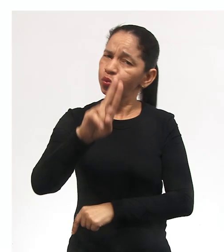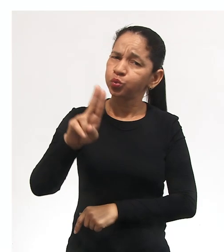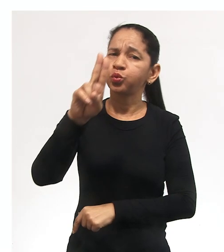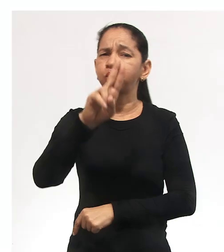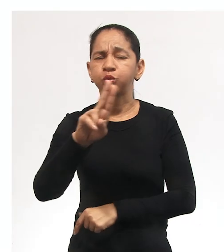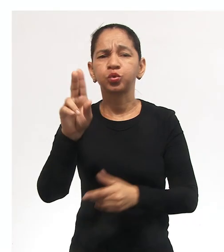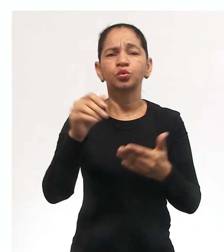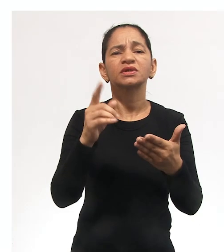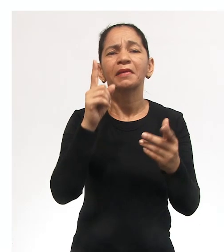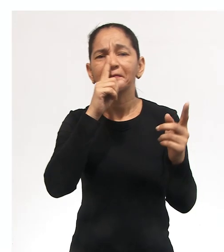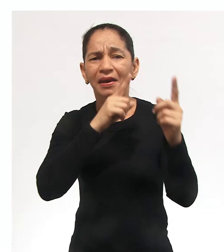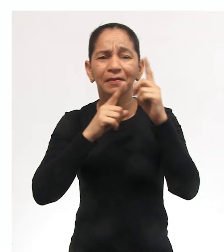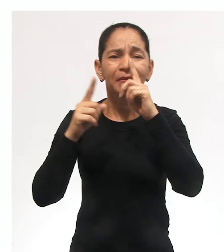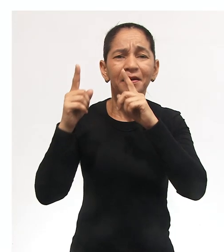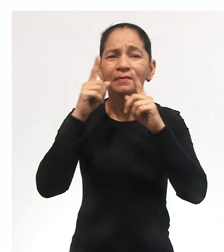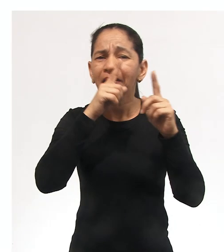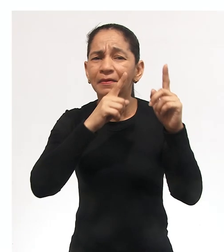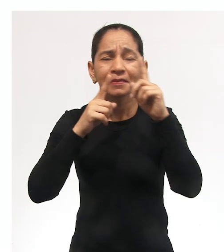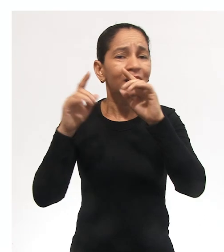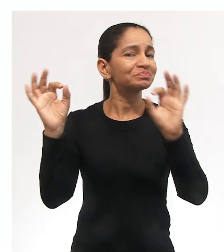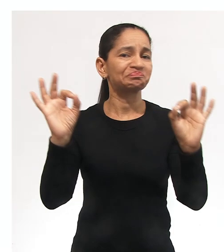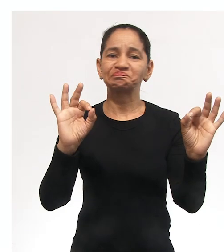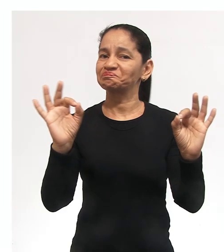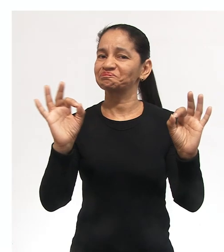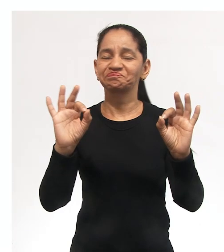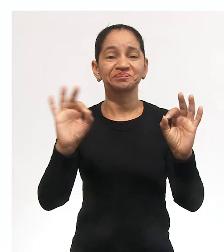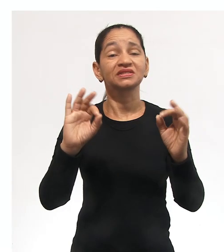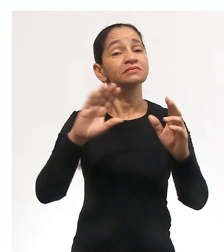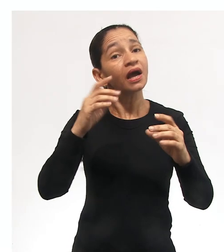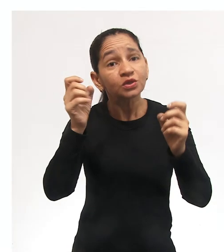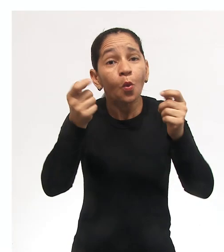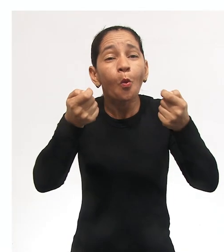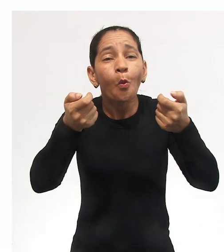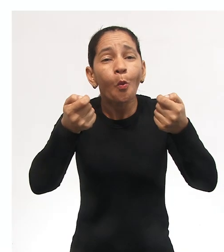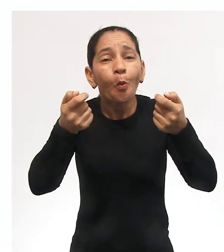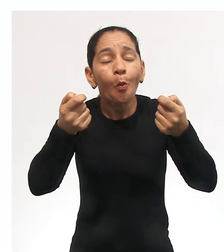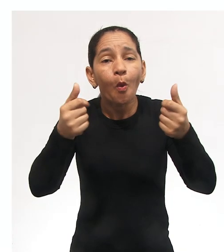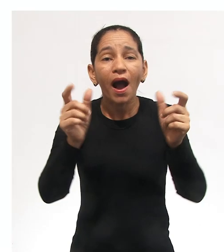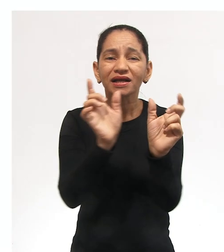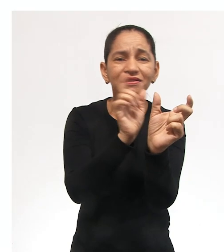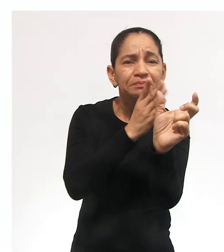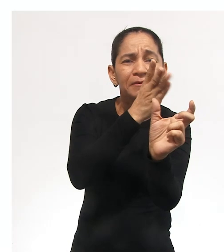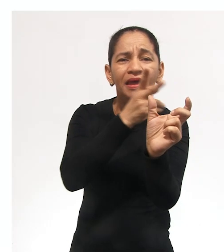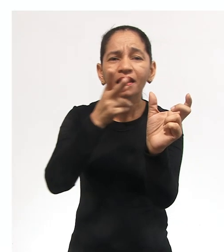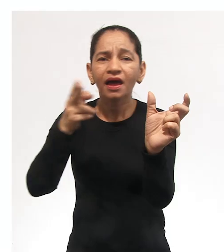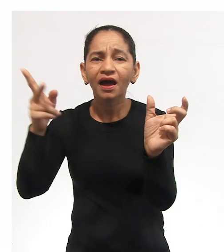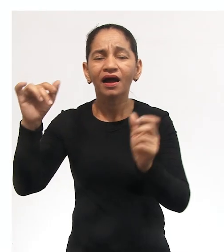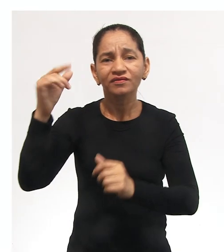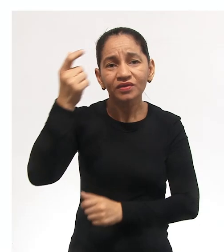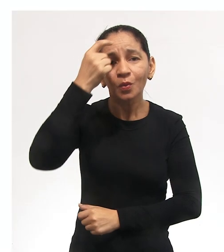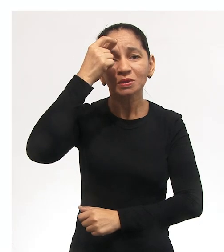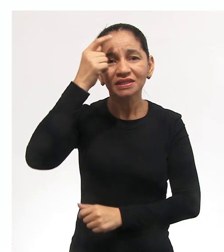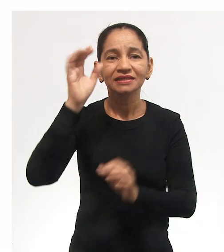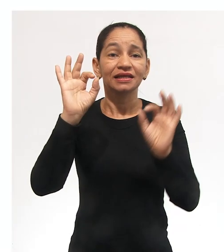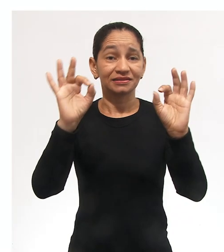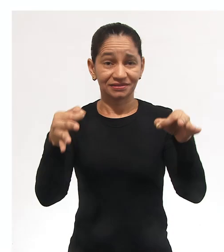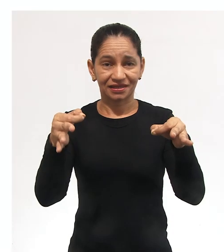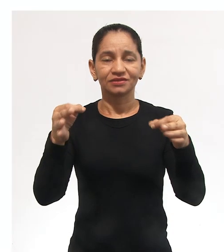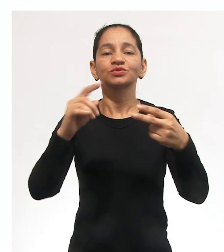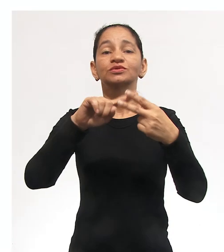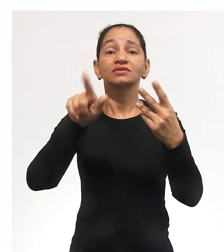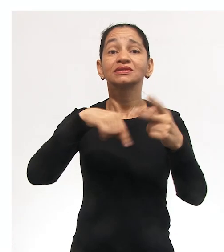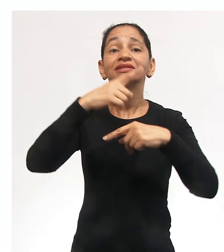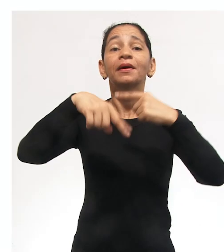Continua na fase pré-fonológica, mas já passando para a consciência silábica. Depois nós